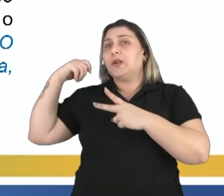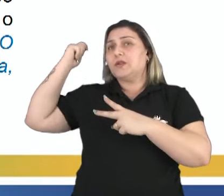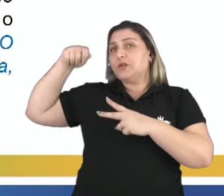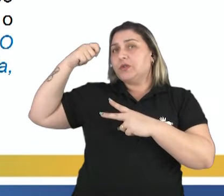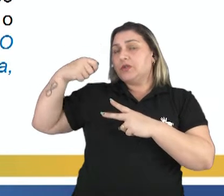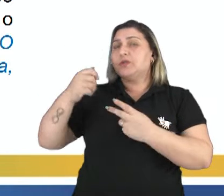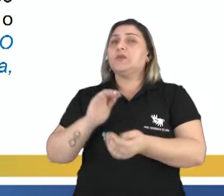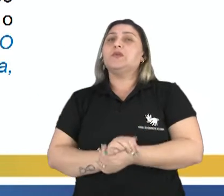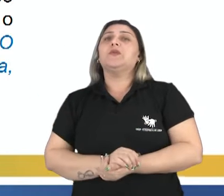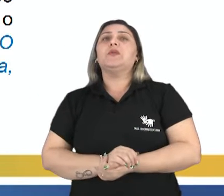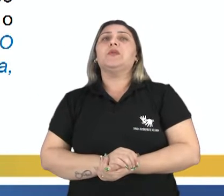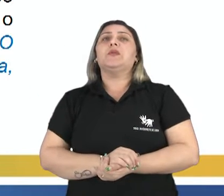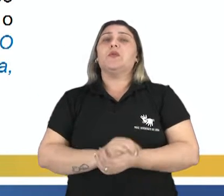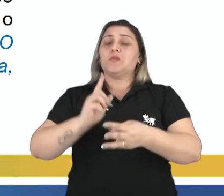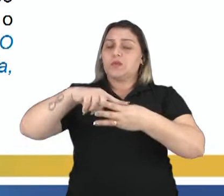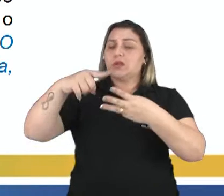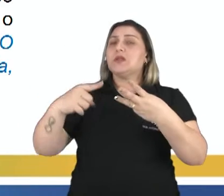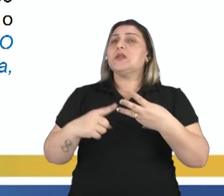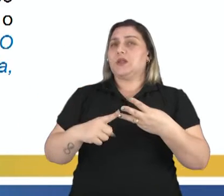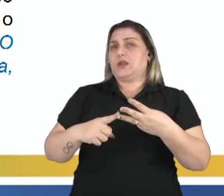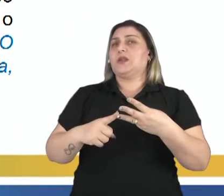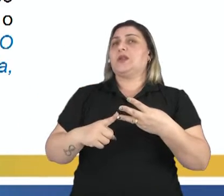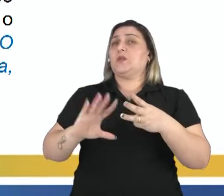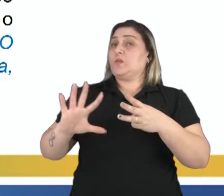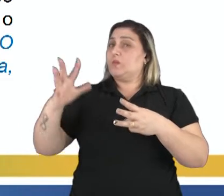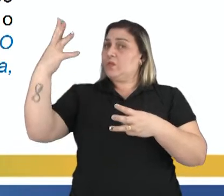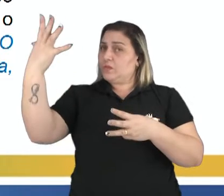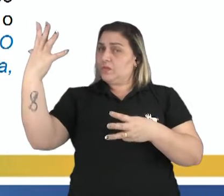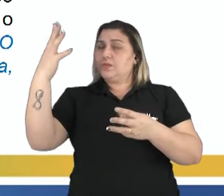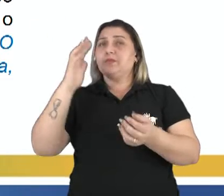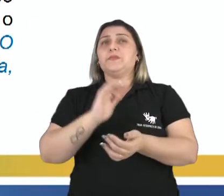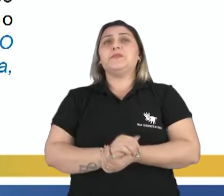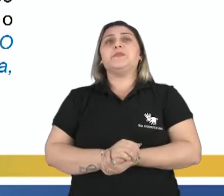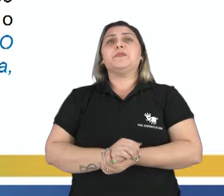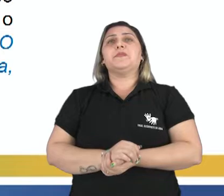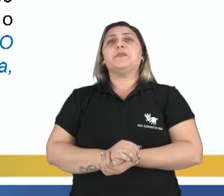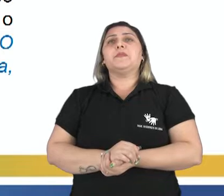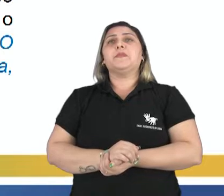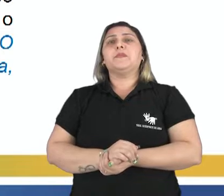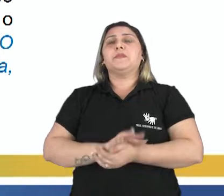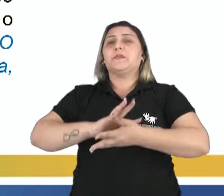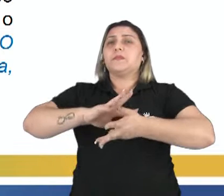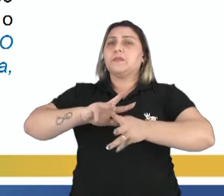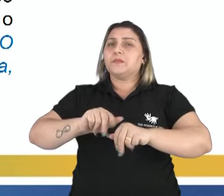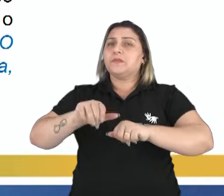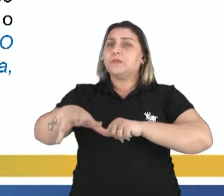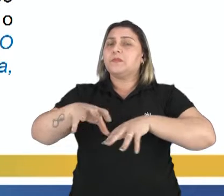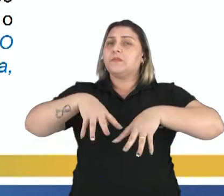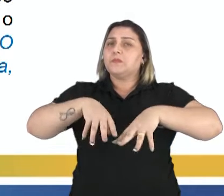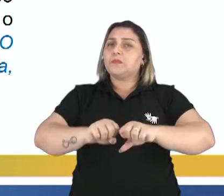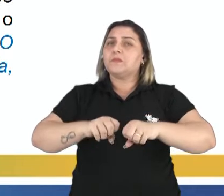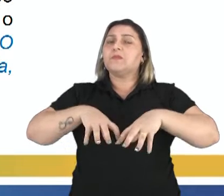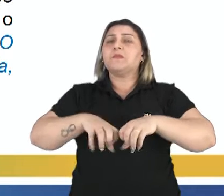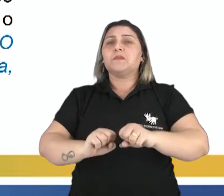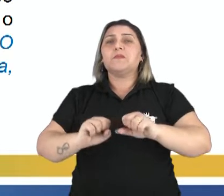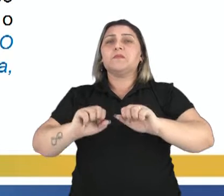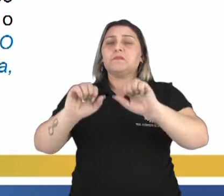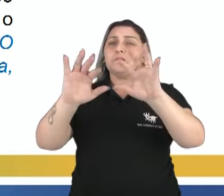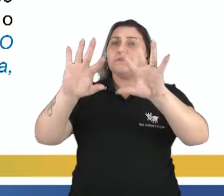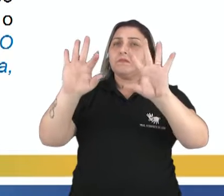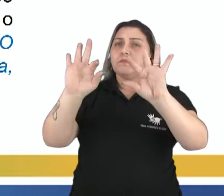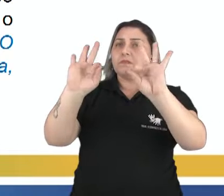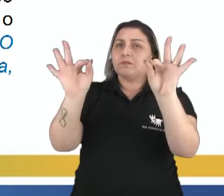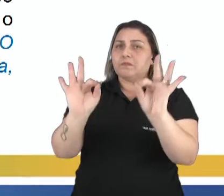modo artístico. Então, a parte do acontecimento, o cara vai pegar uma massa, certo? E ele vai